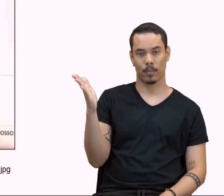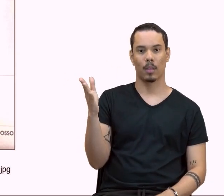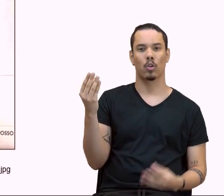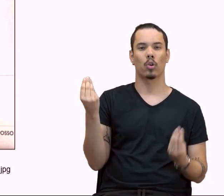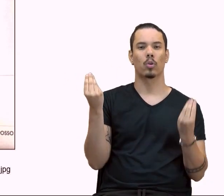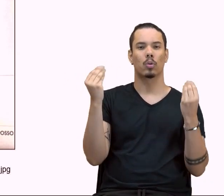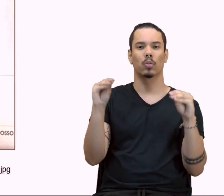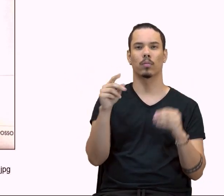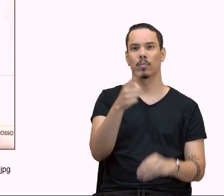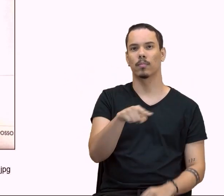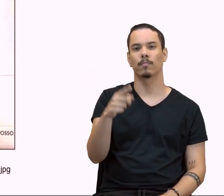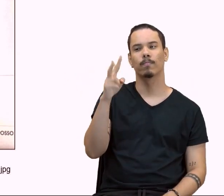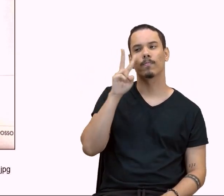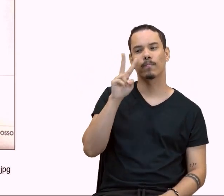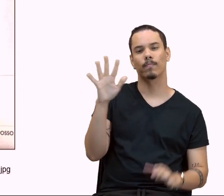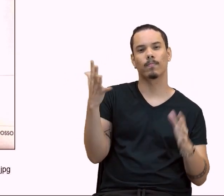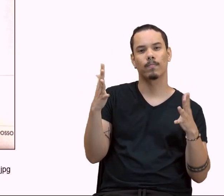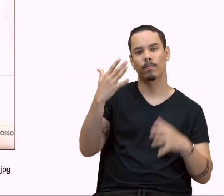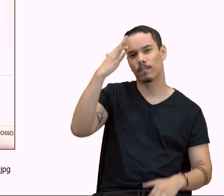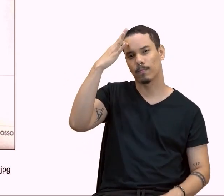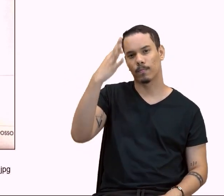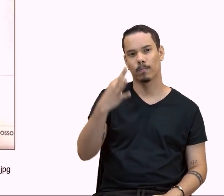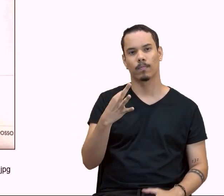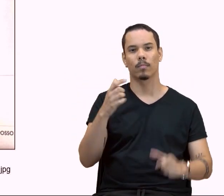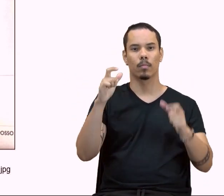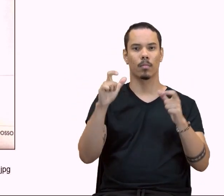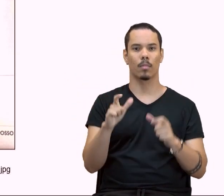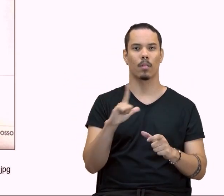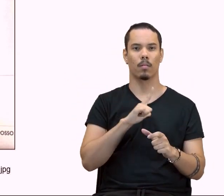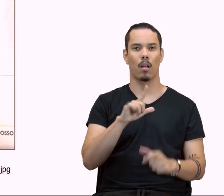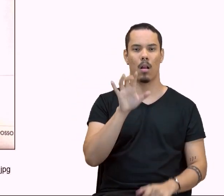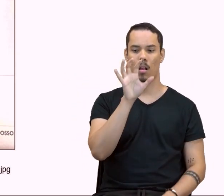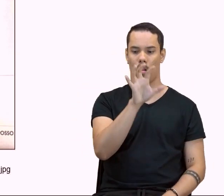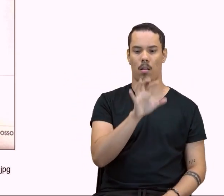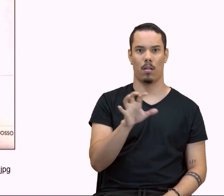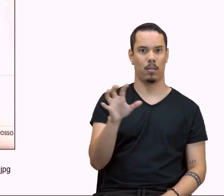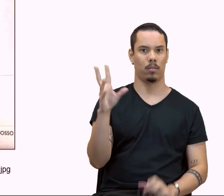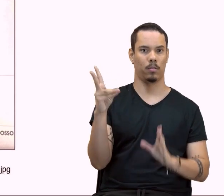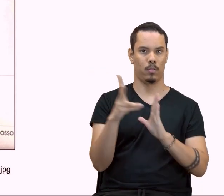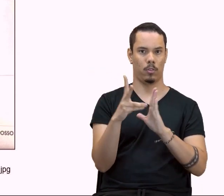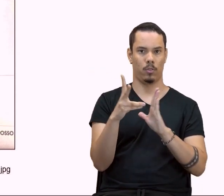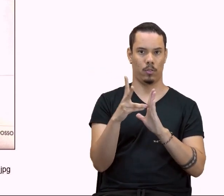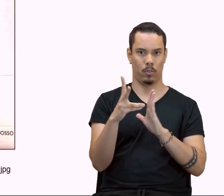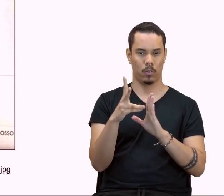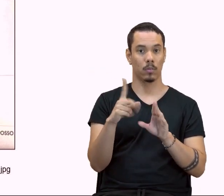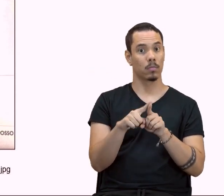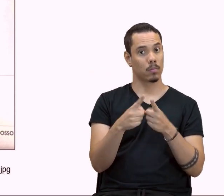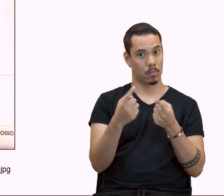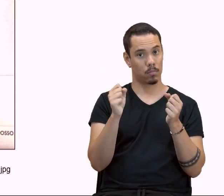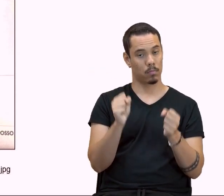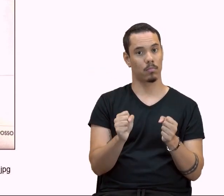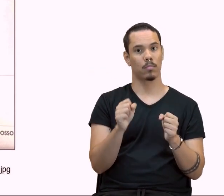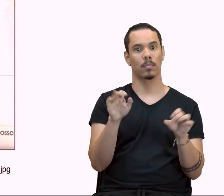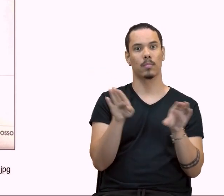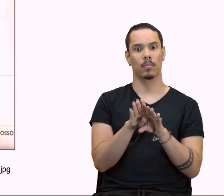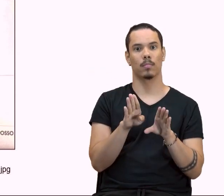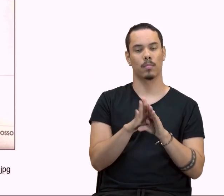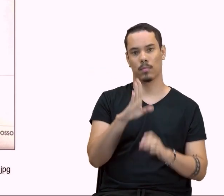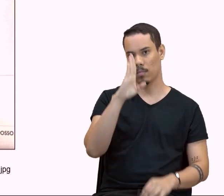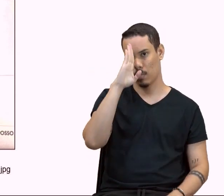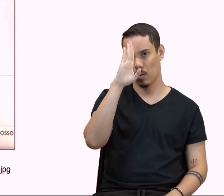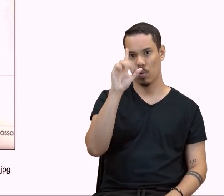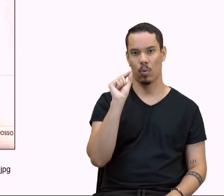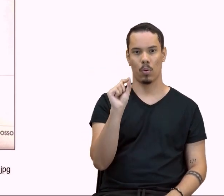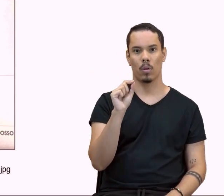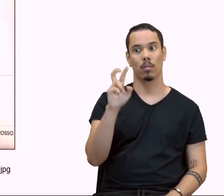para vocês terem a ideia de onde que estão essas áreas indígenas. Mas vocês podem, a priori, né,